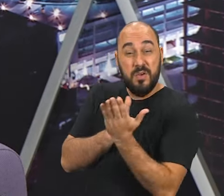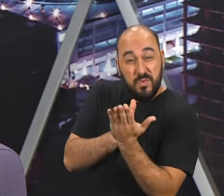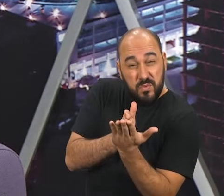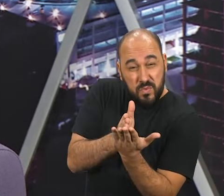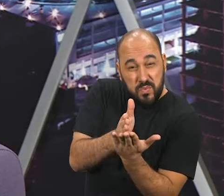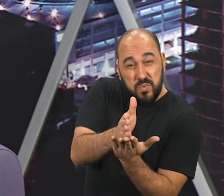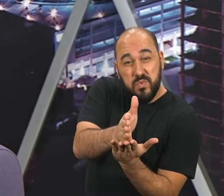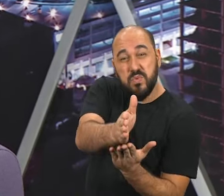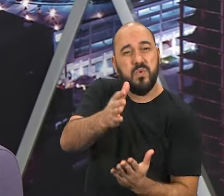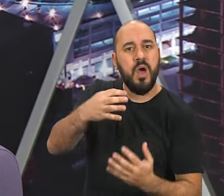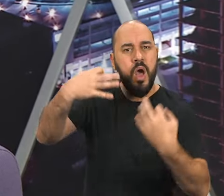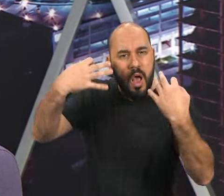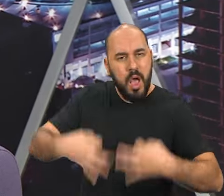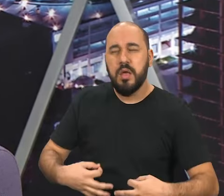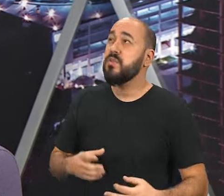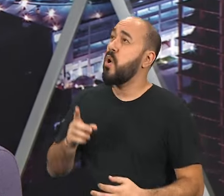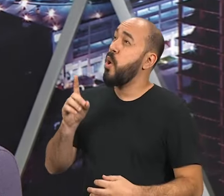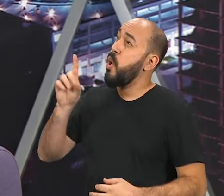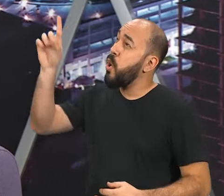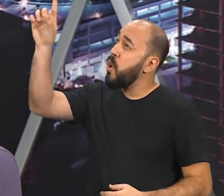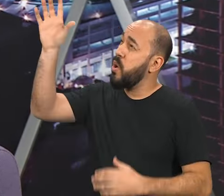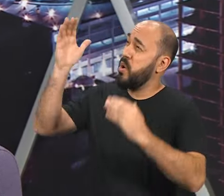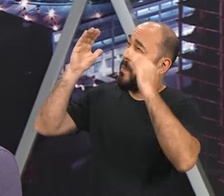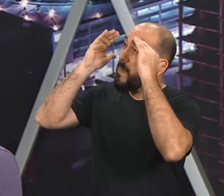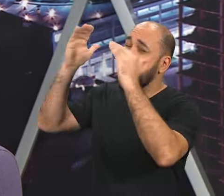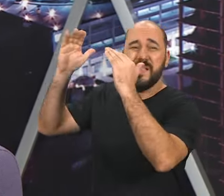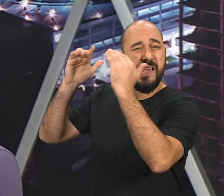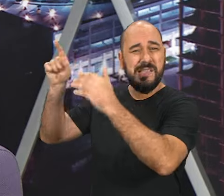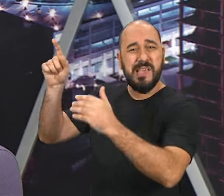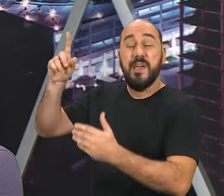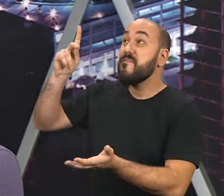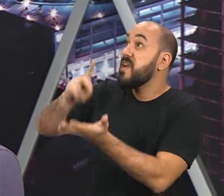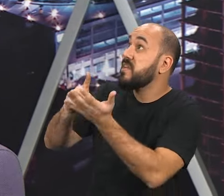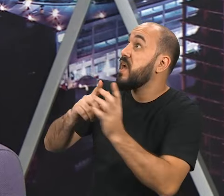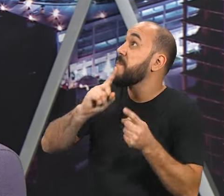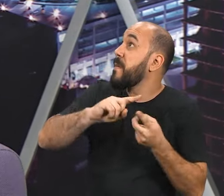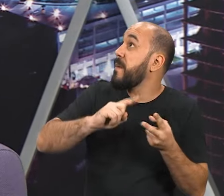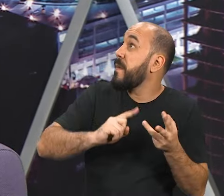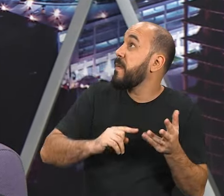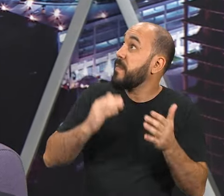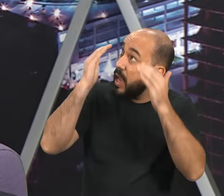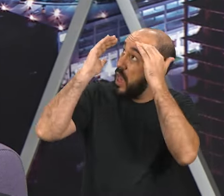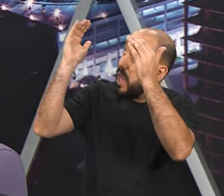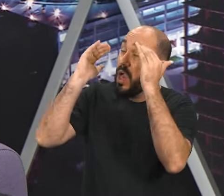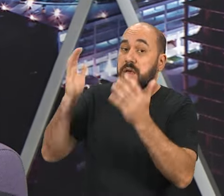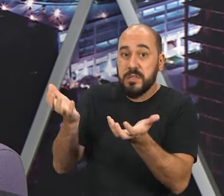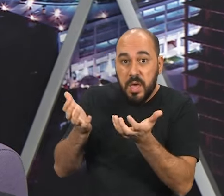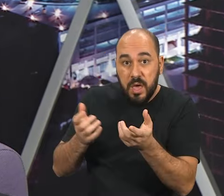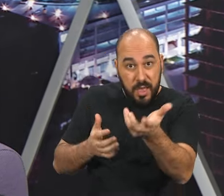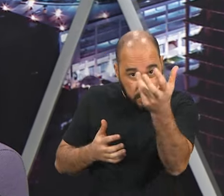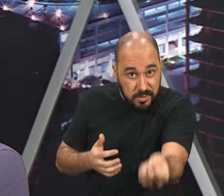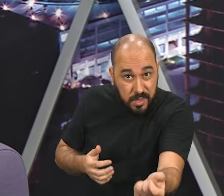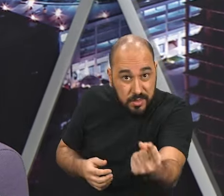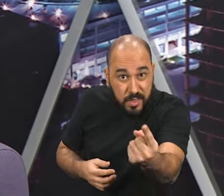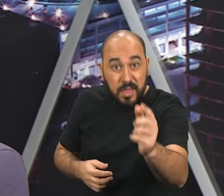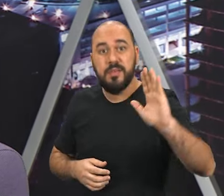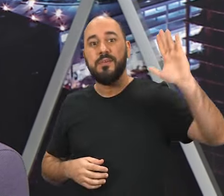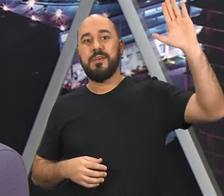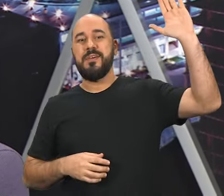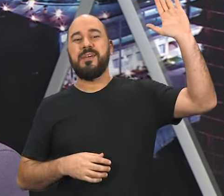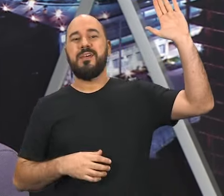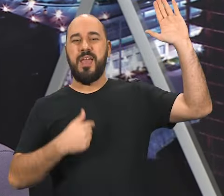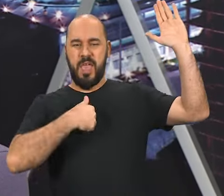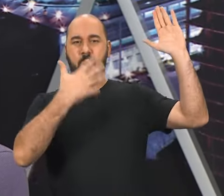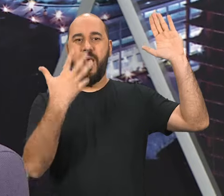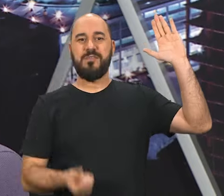nos caminhos de Deus, obedecer às verdades de Deus e seguir se preparando para a vida eterna? Se você aceita, levante a sua